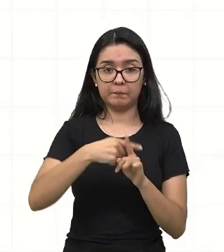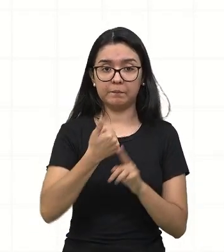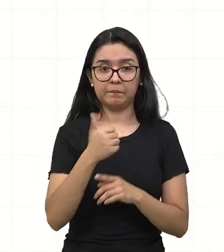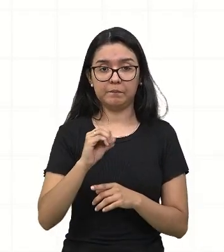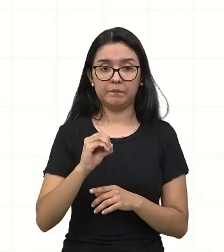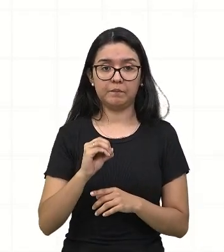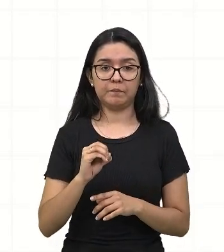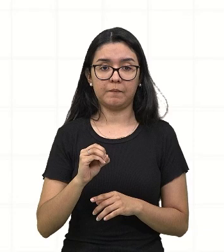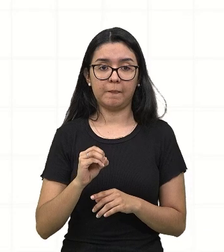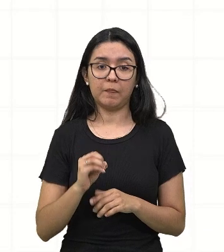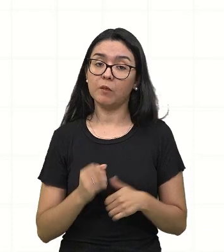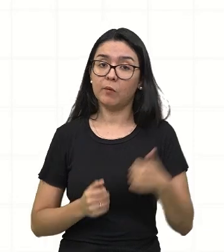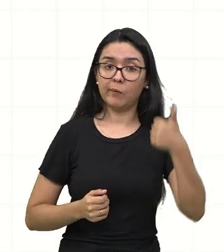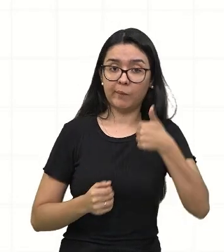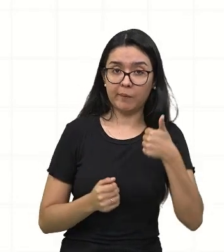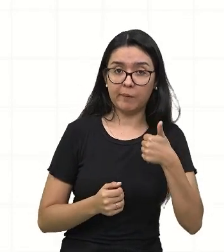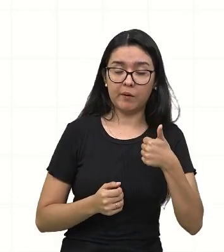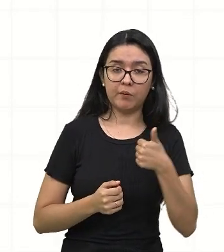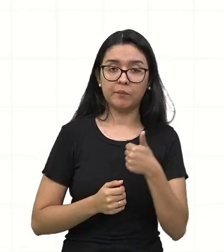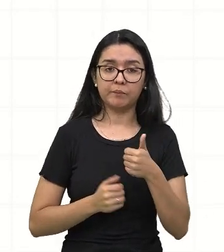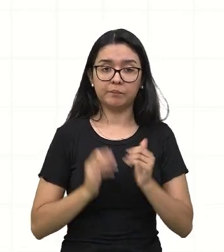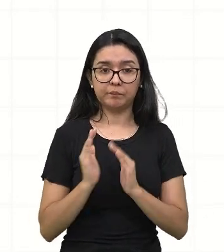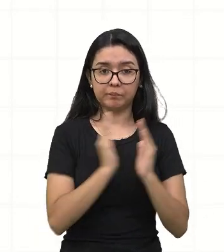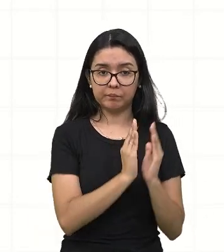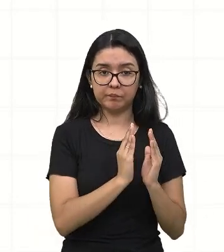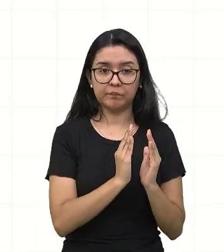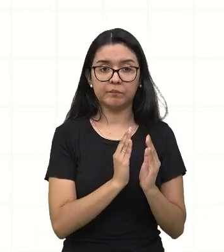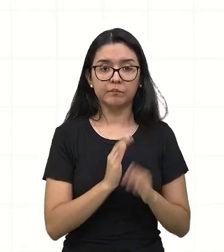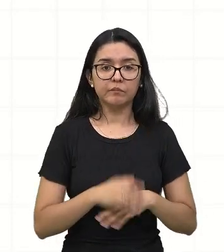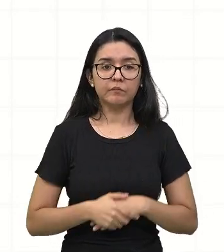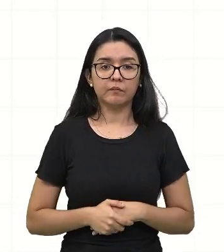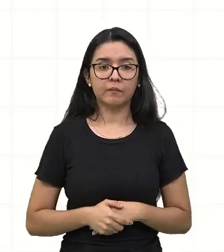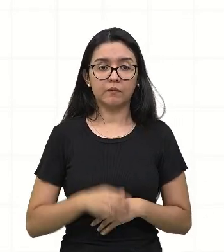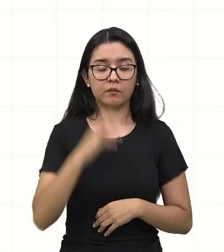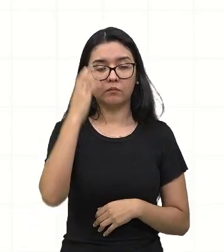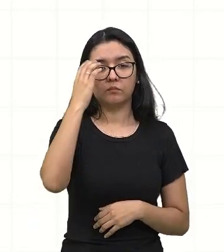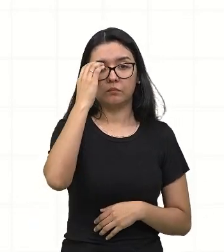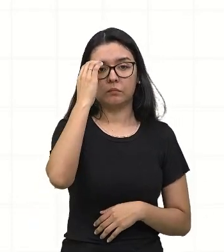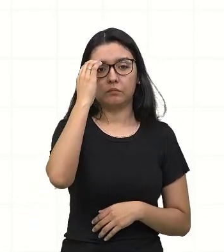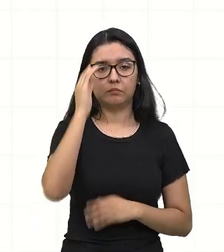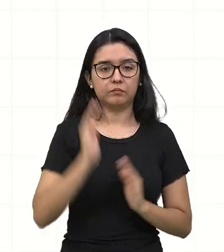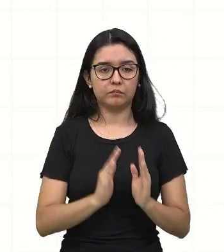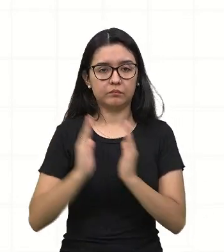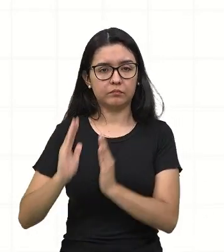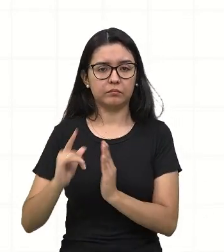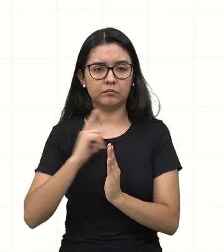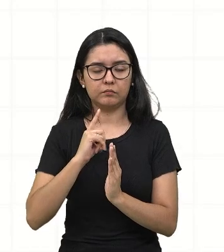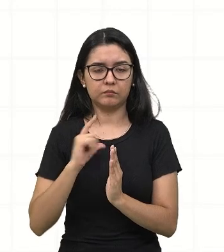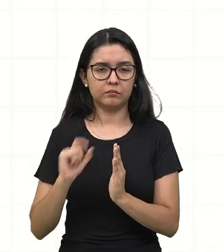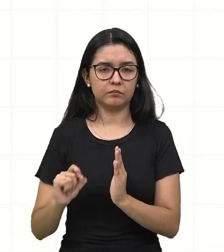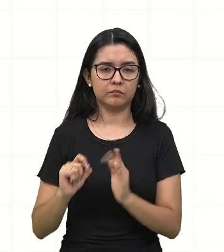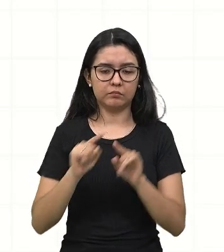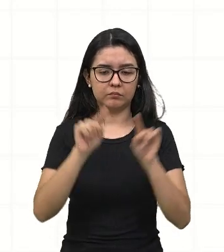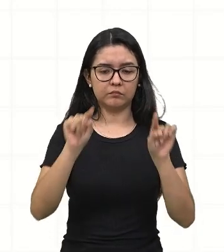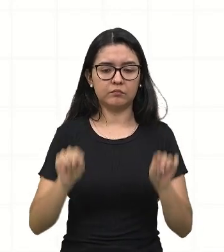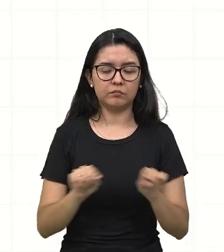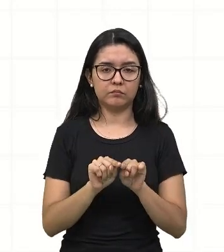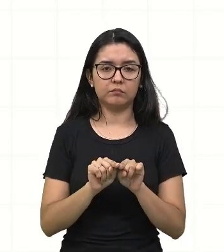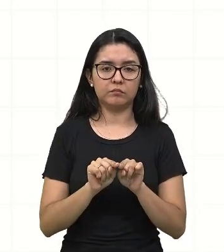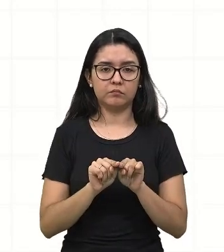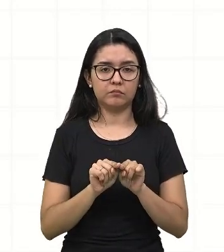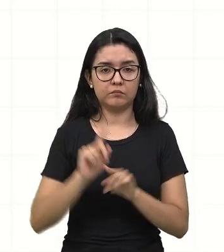membro. Aqui nós temos 30 mais 18. E no segundo membro nós temos um termo desconhecido mais